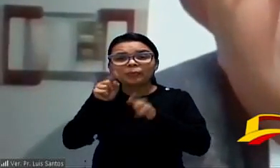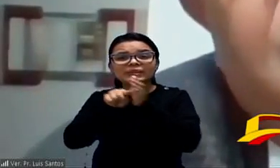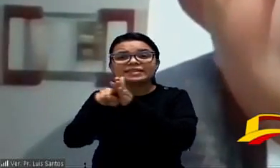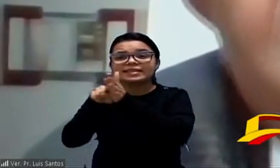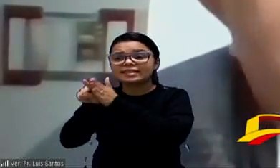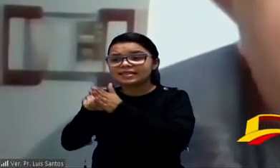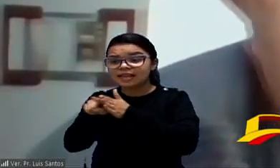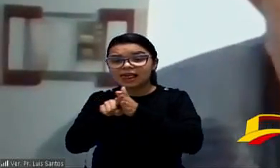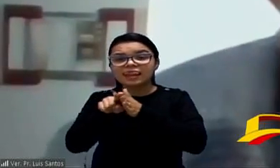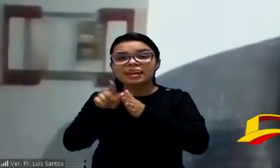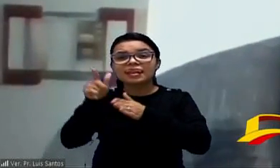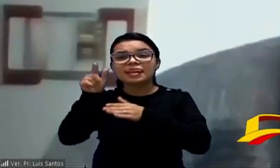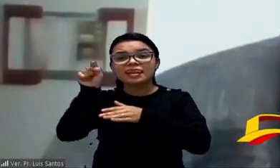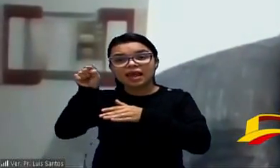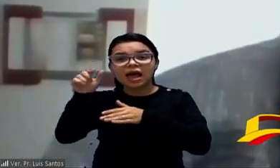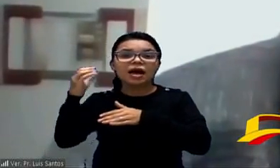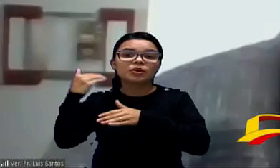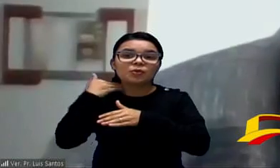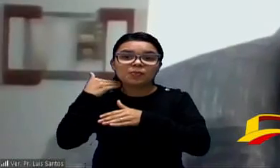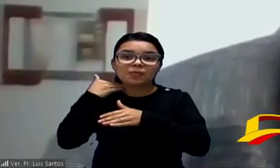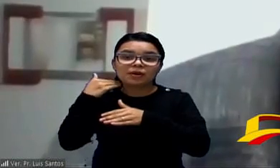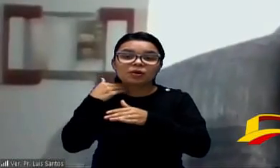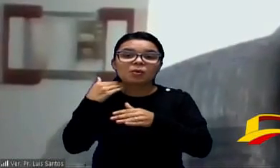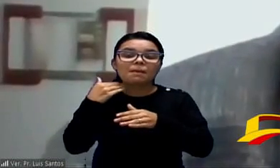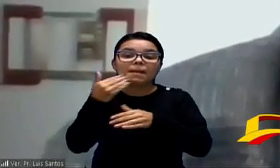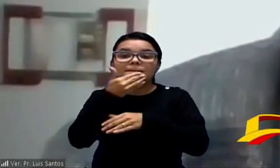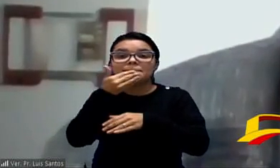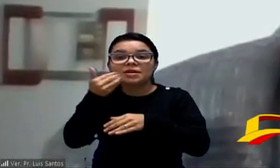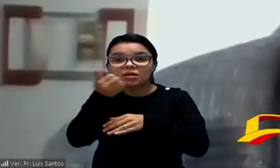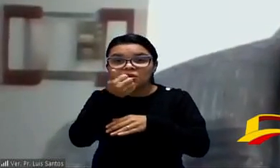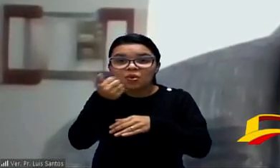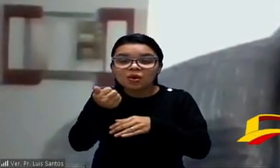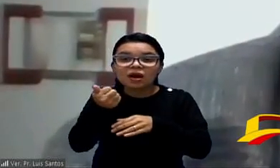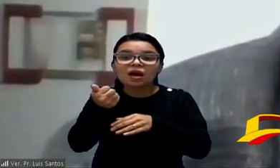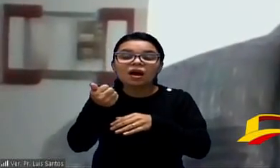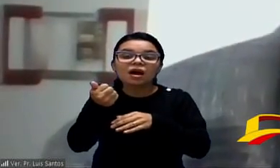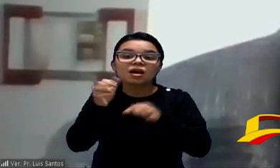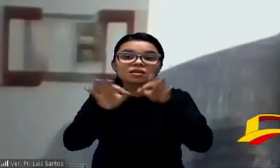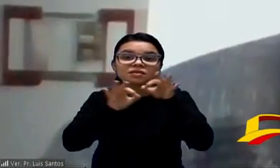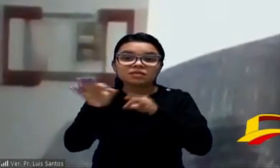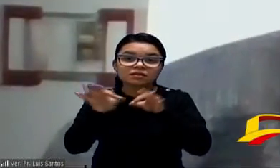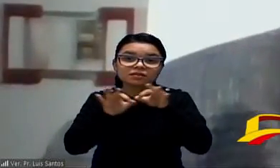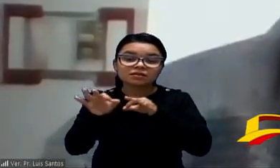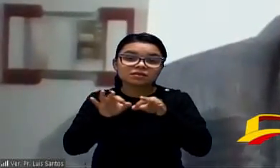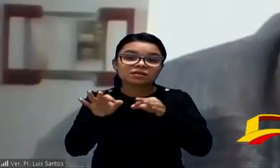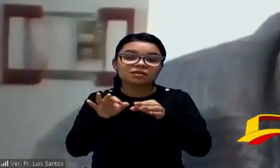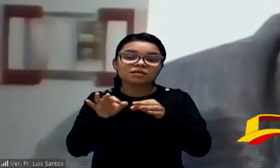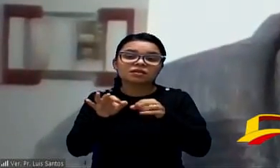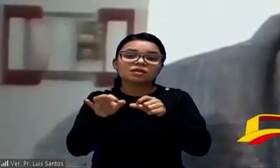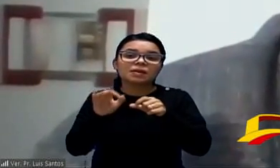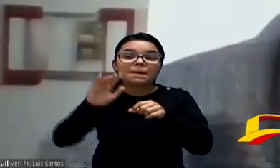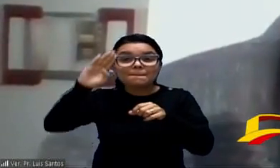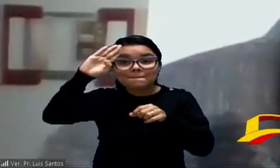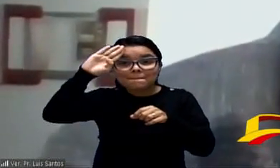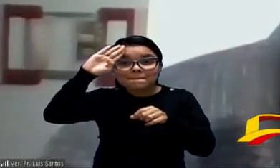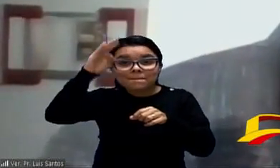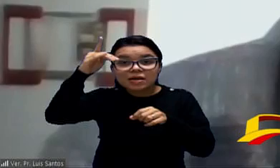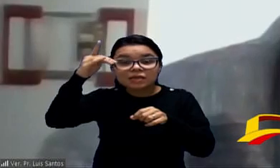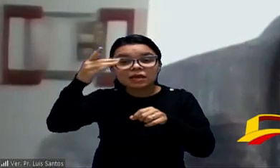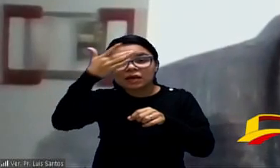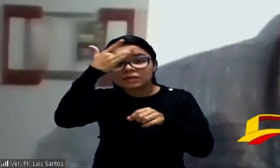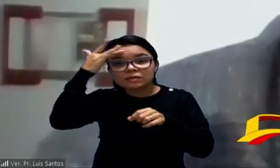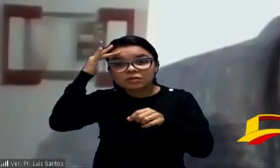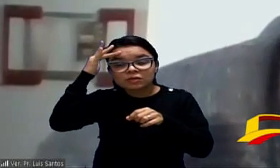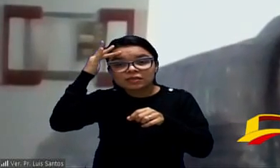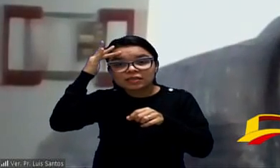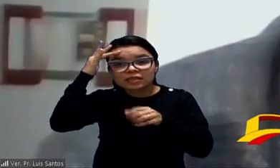poderia fazer para melhorar essa condição de atendimento, principalmente dos usuários, dos clientes com benefício.